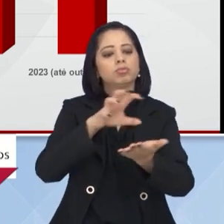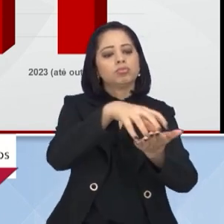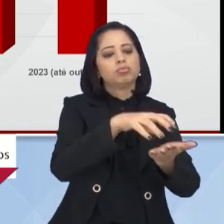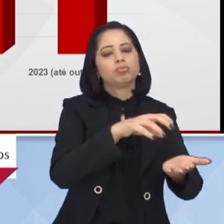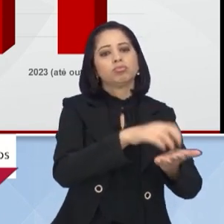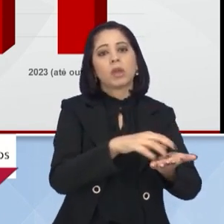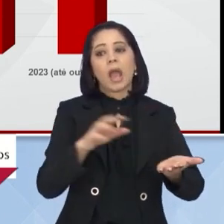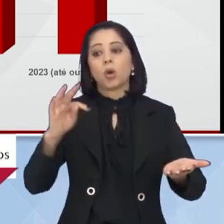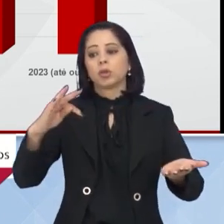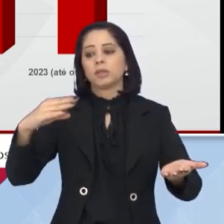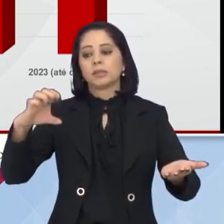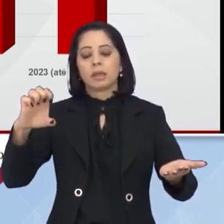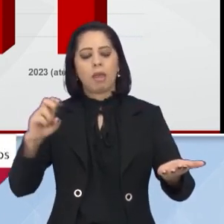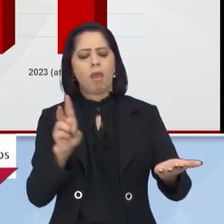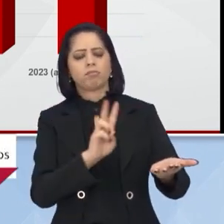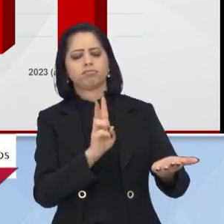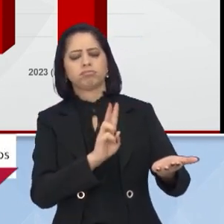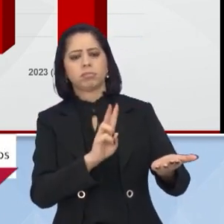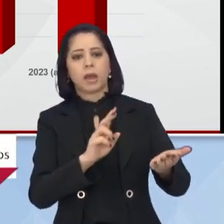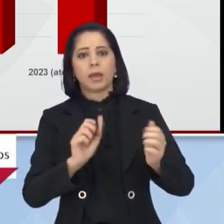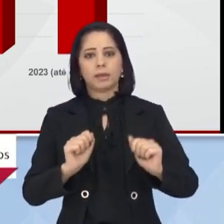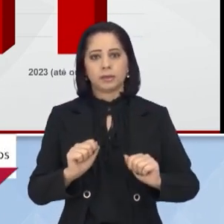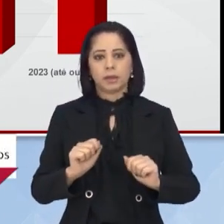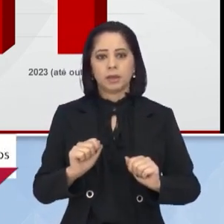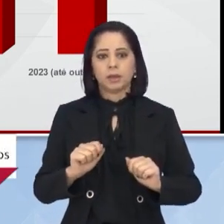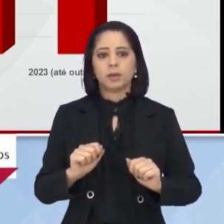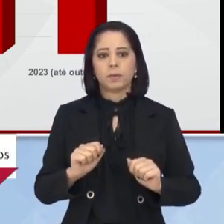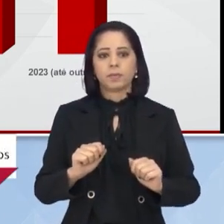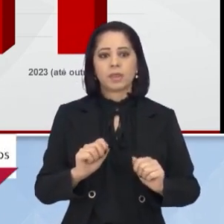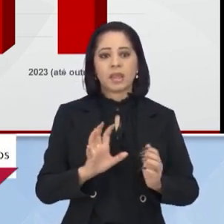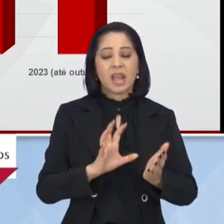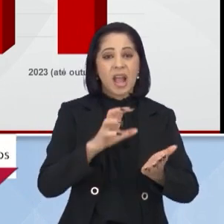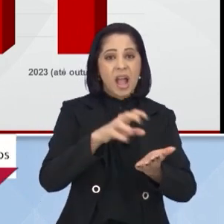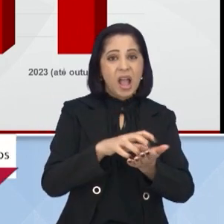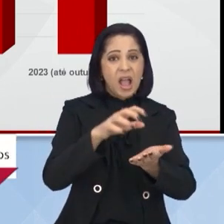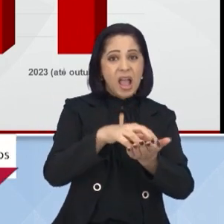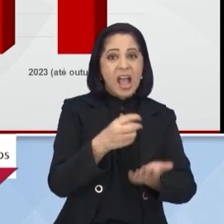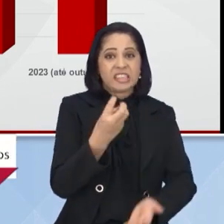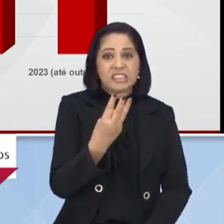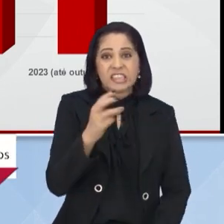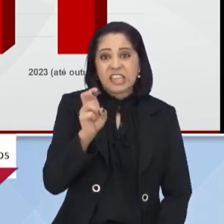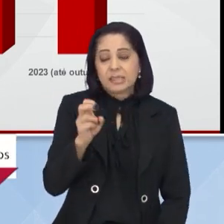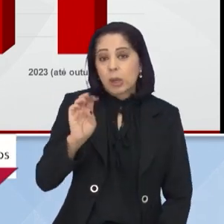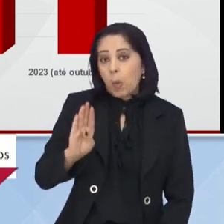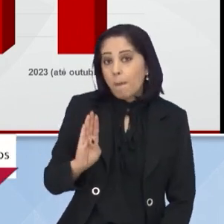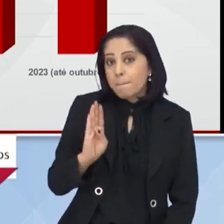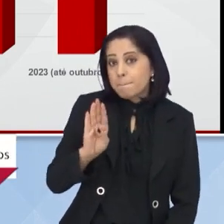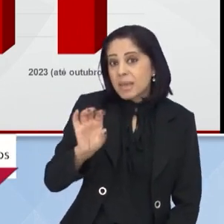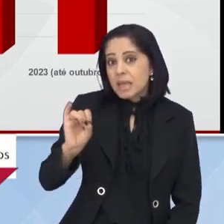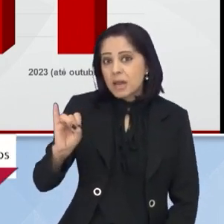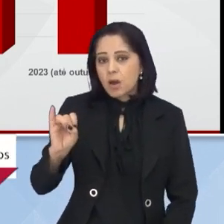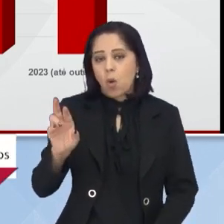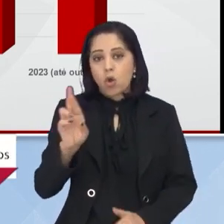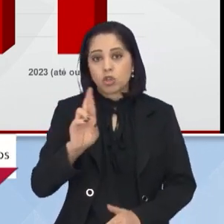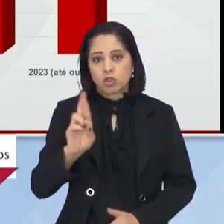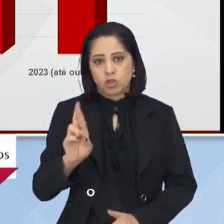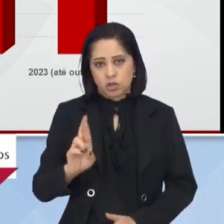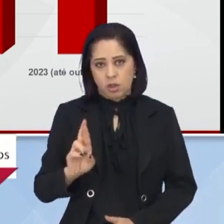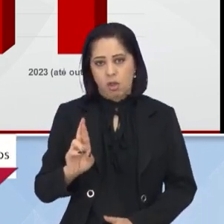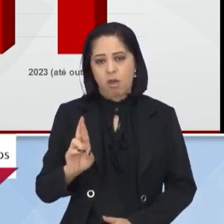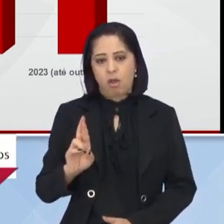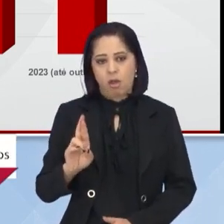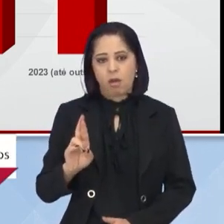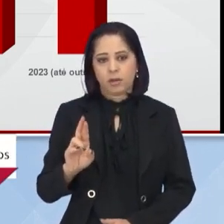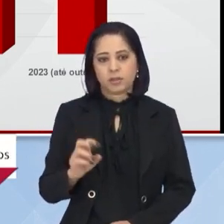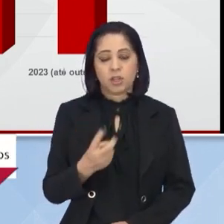Contas do Estado repassaram as organizações um total de 35 bilhões em Recursos públicos em